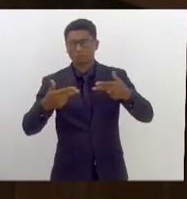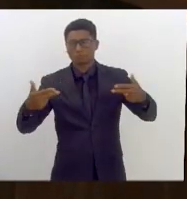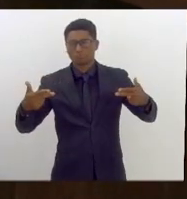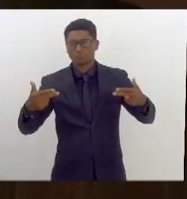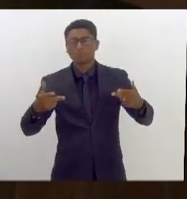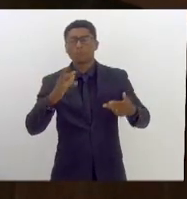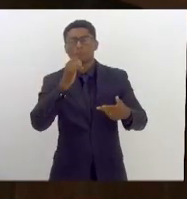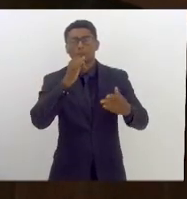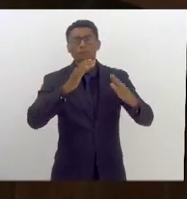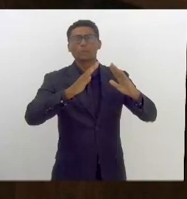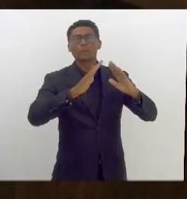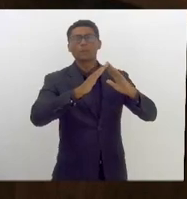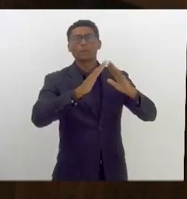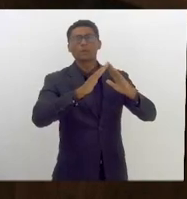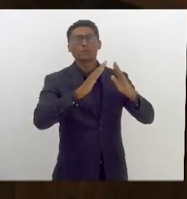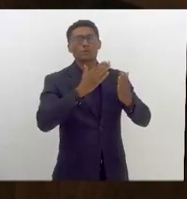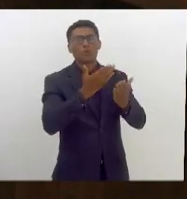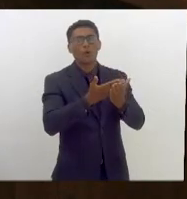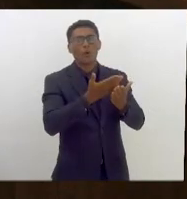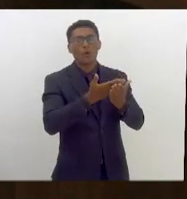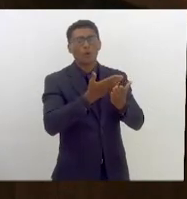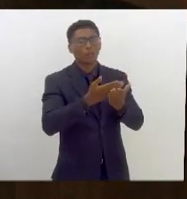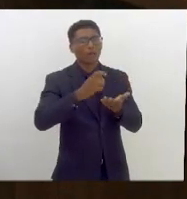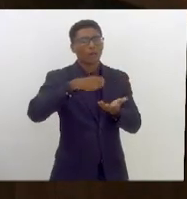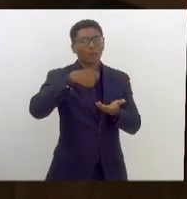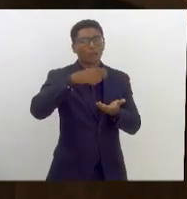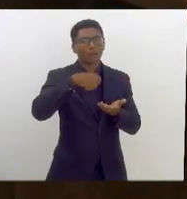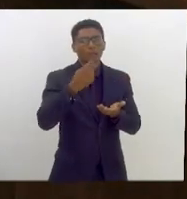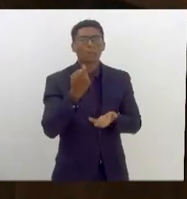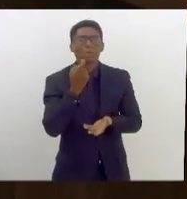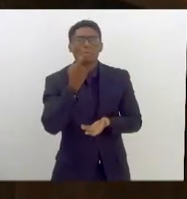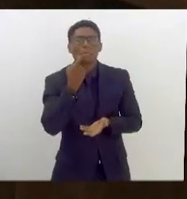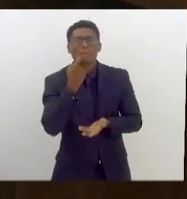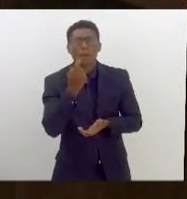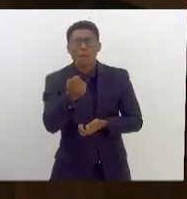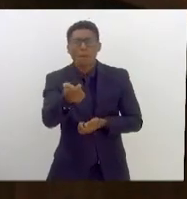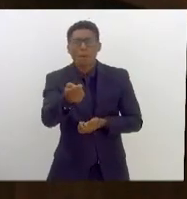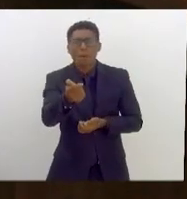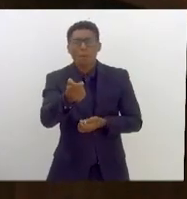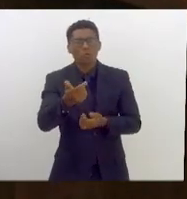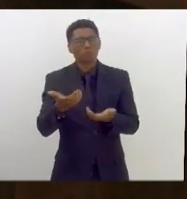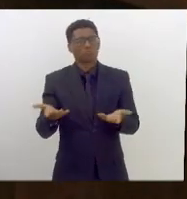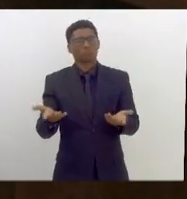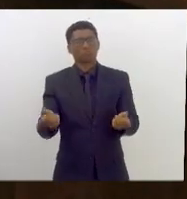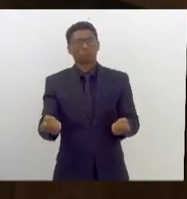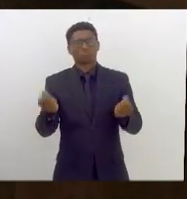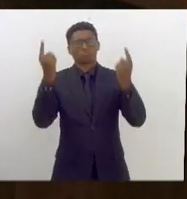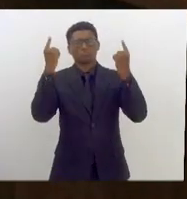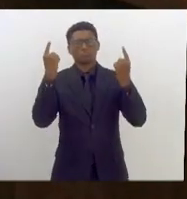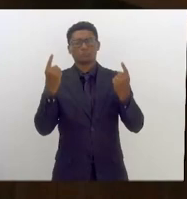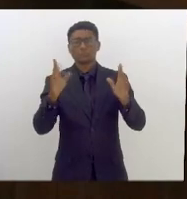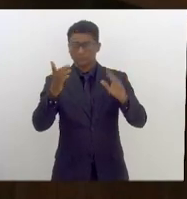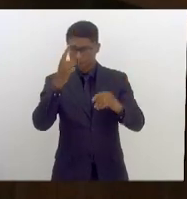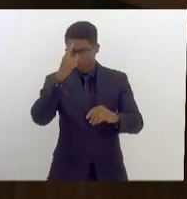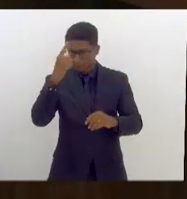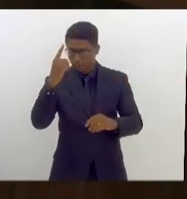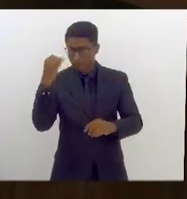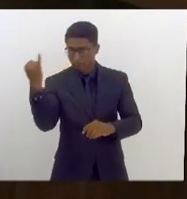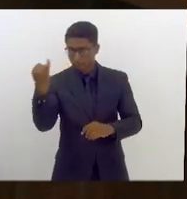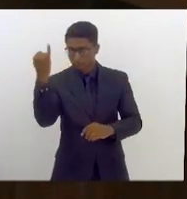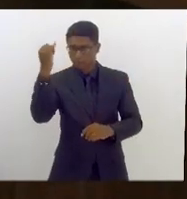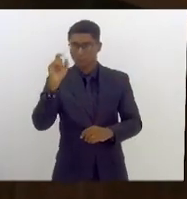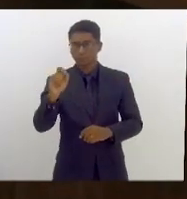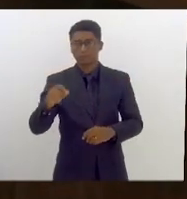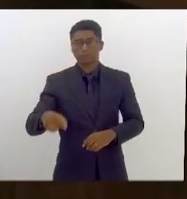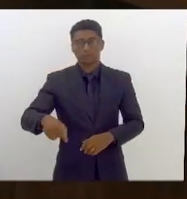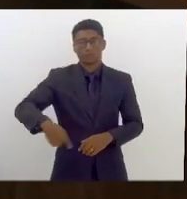ainda esteja presente de maneira muito reduzida, né? Então, assim, é um projeto muito importante, quero aqui lembrar alguns esforços que a Assembleia